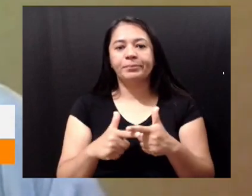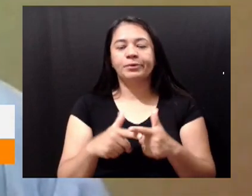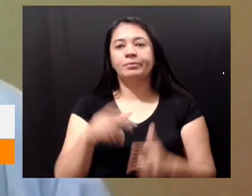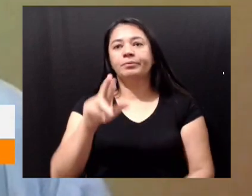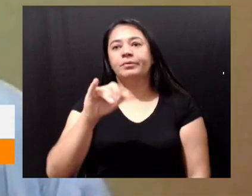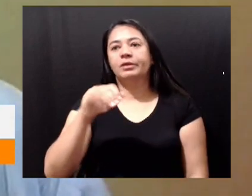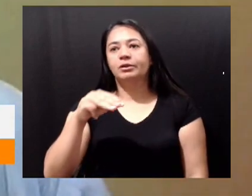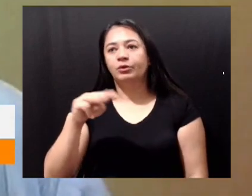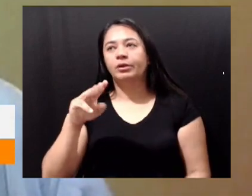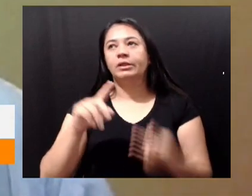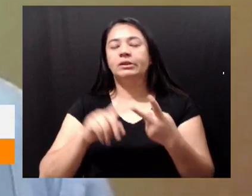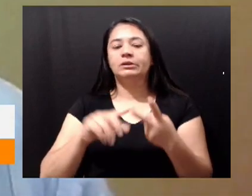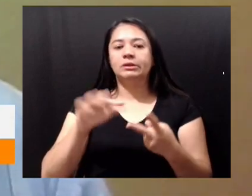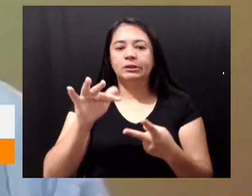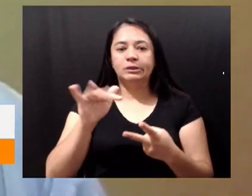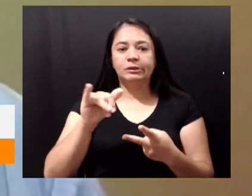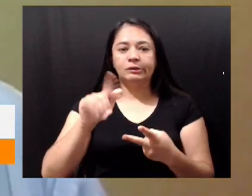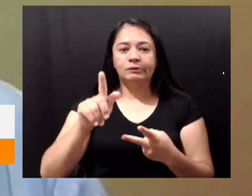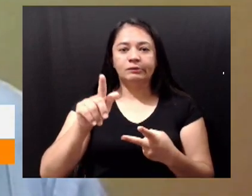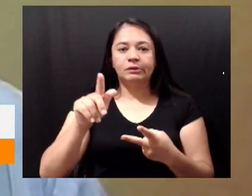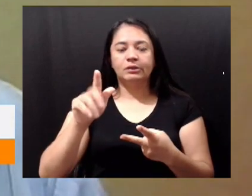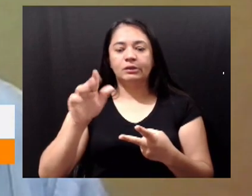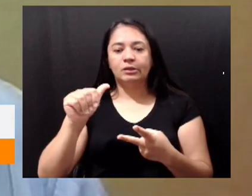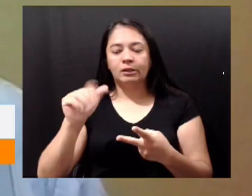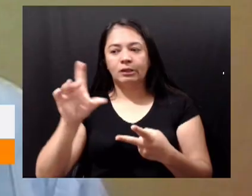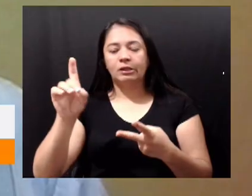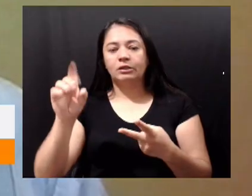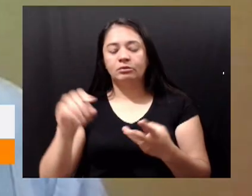fígado, né, se tem hipertensão, enfim,